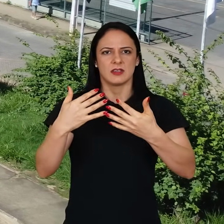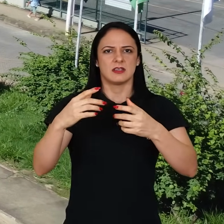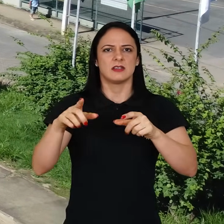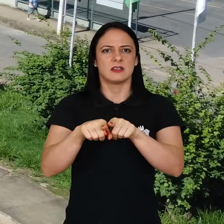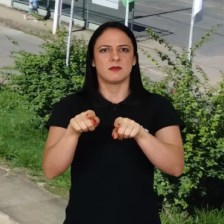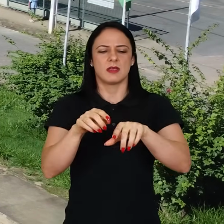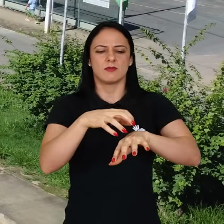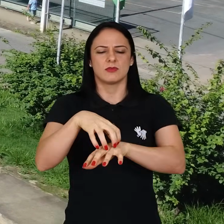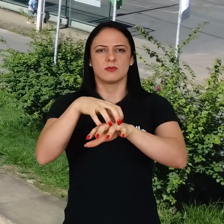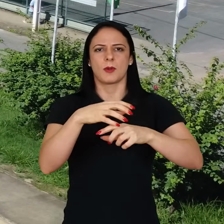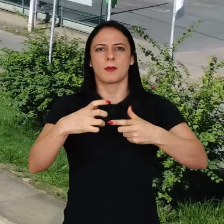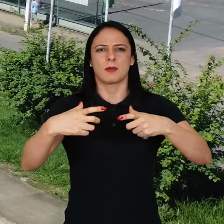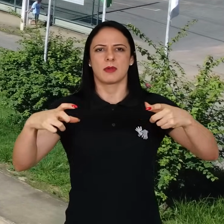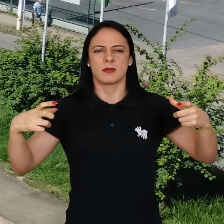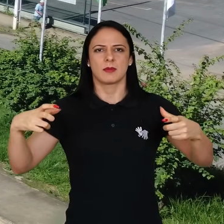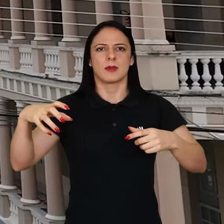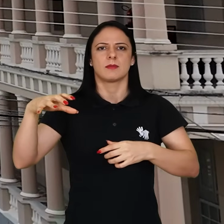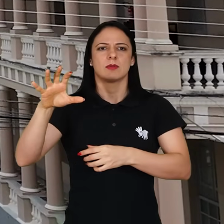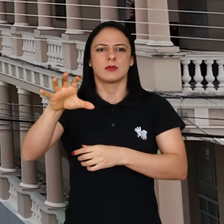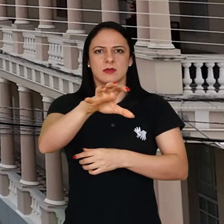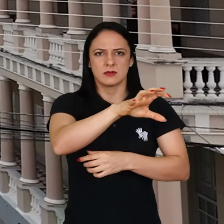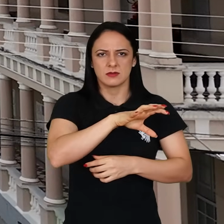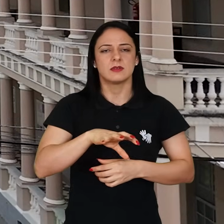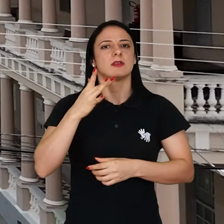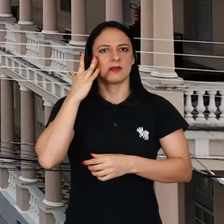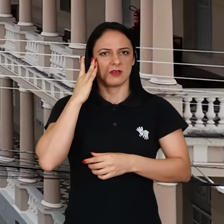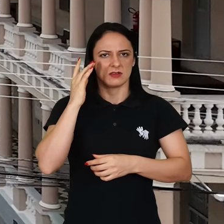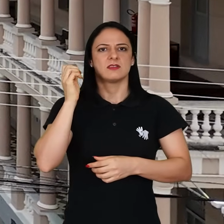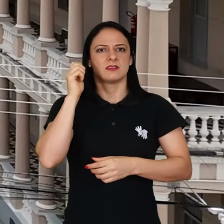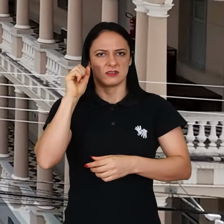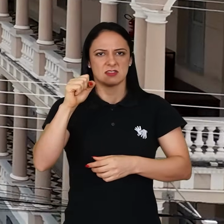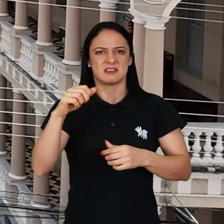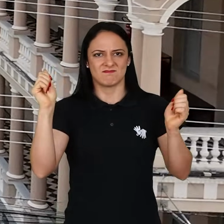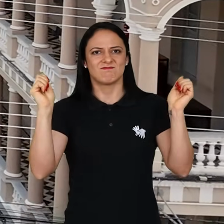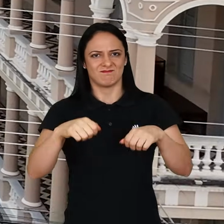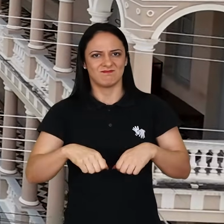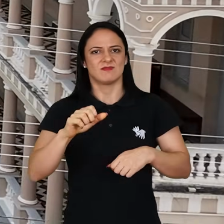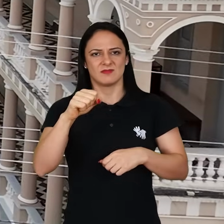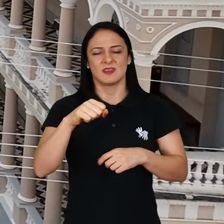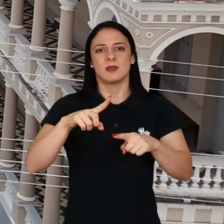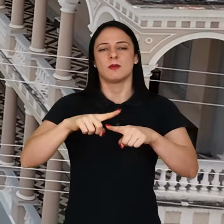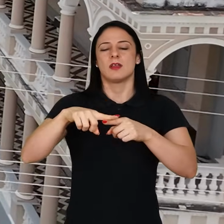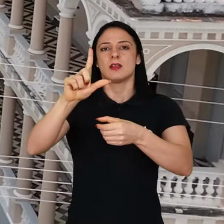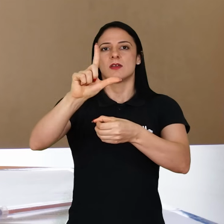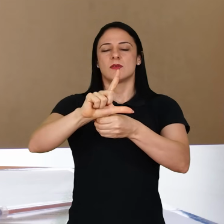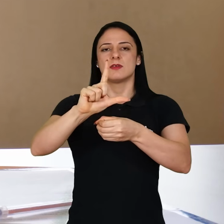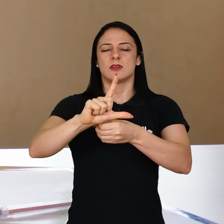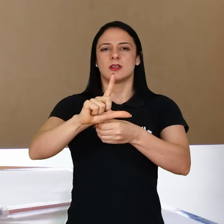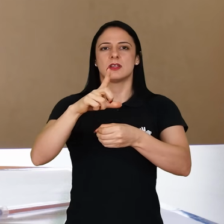o desenvolvimento do turismo no entorno, eu acredito que a gente tem um potencial muito grande a ser explorado, porque Leopoldina